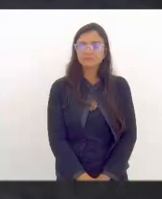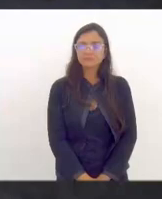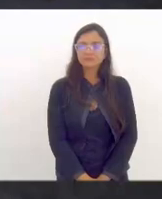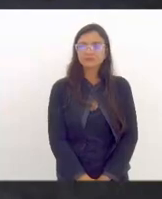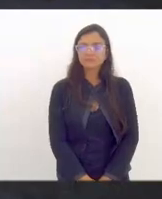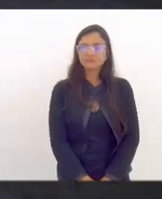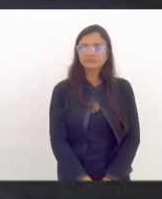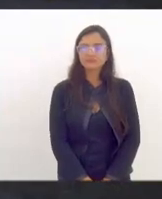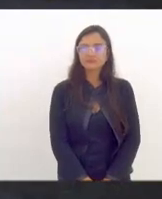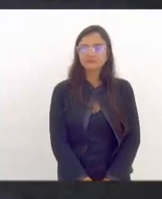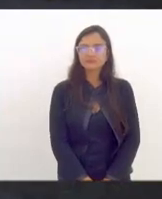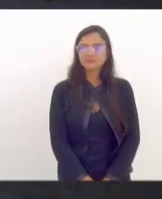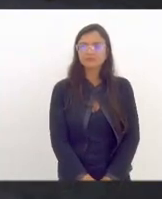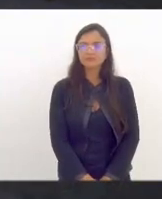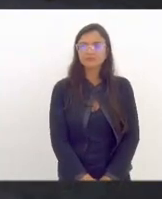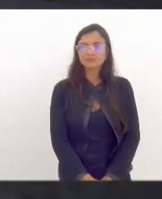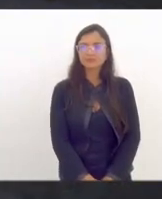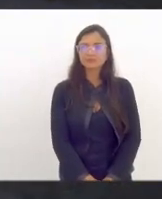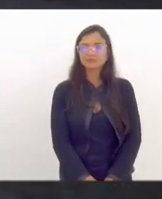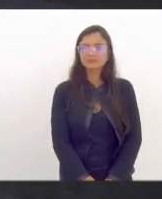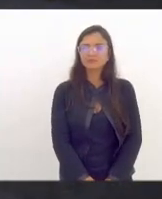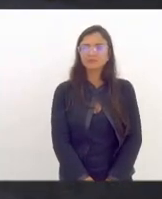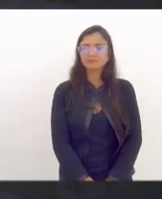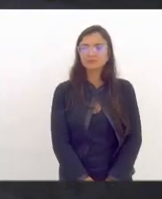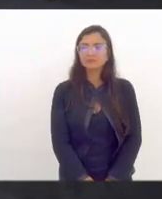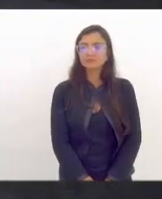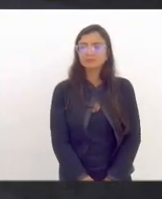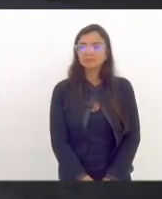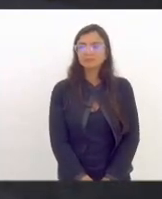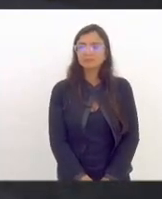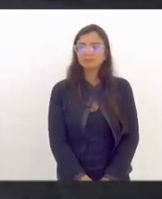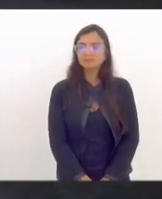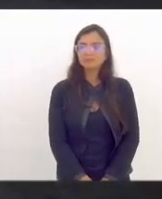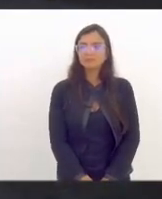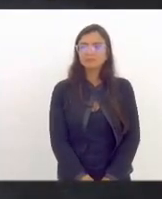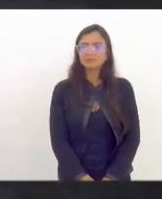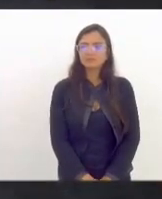emoção longo Eu também estou apaixonado eu queria chamar todo mundo